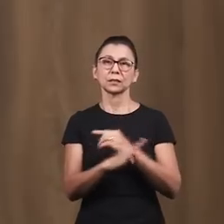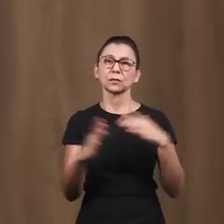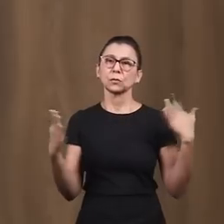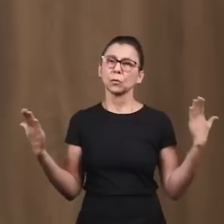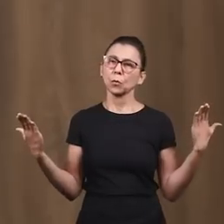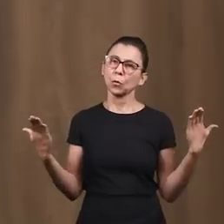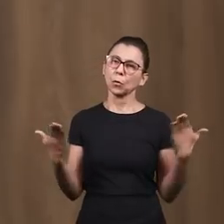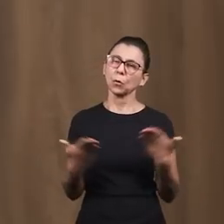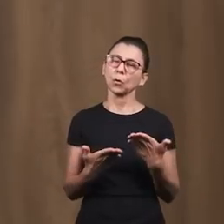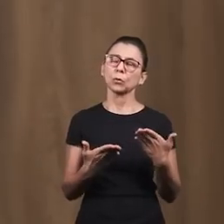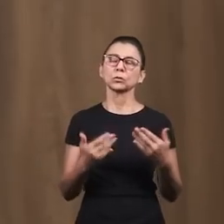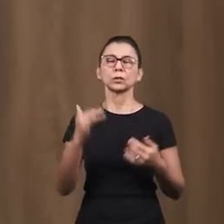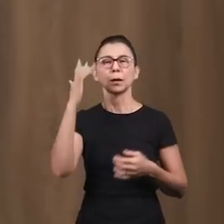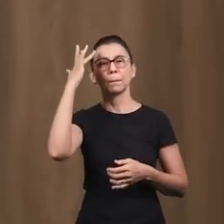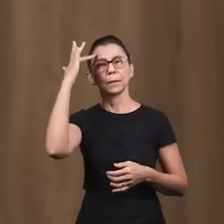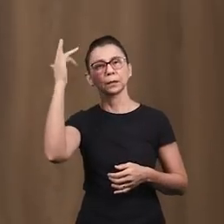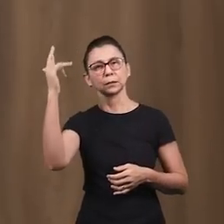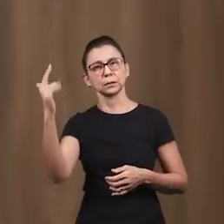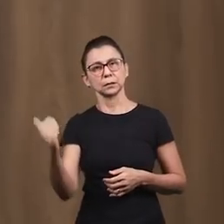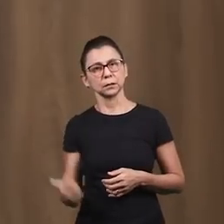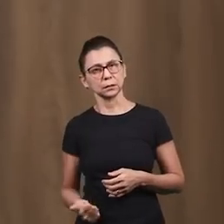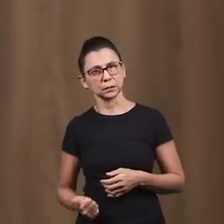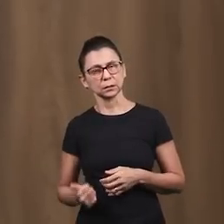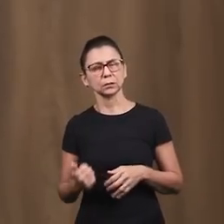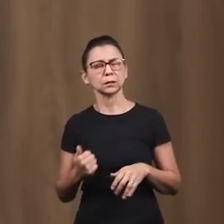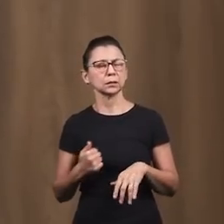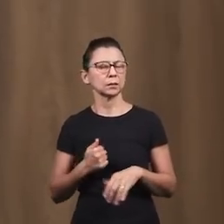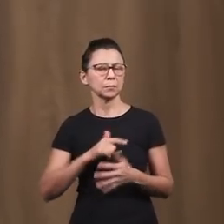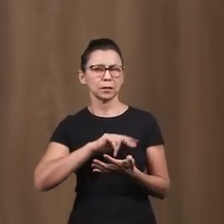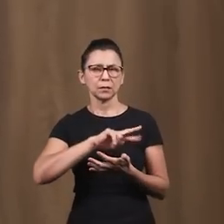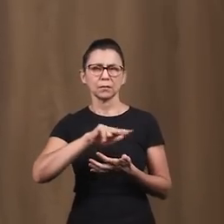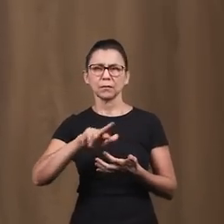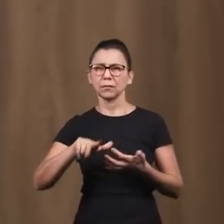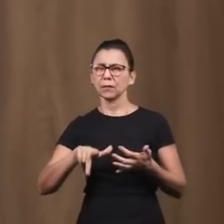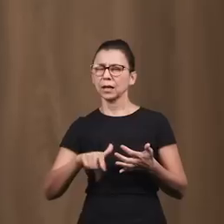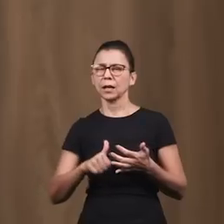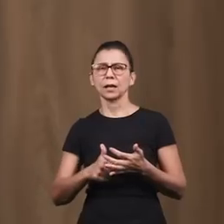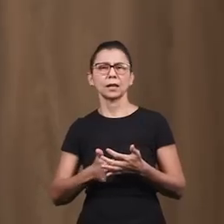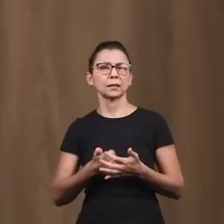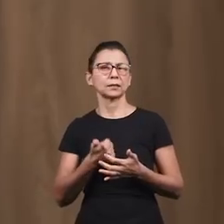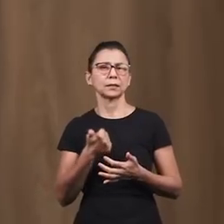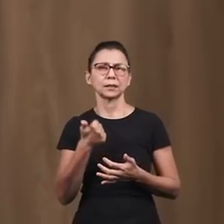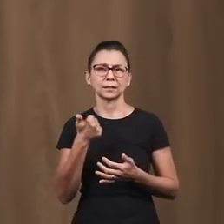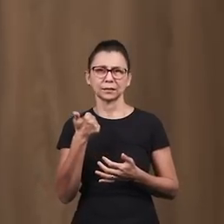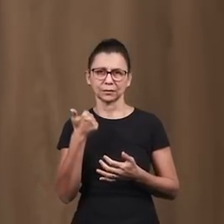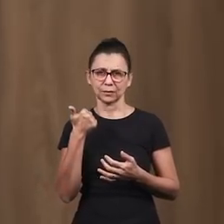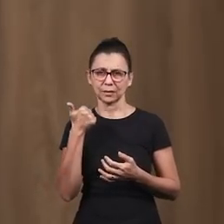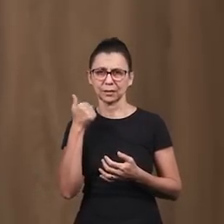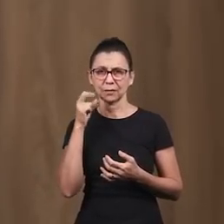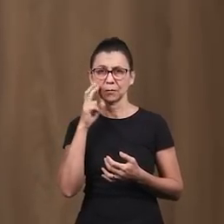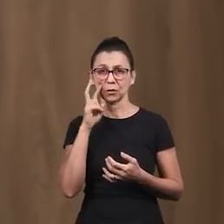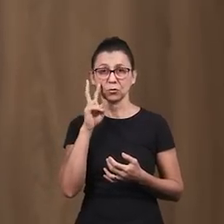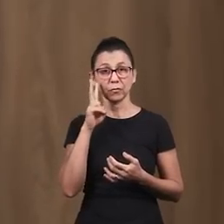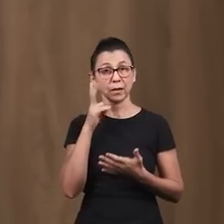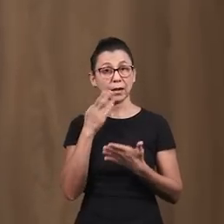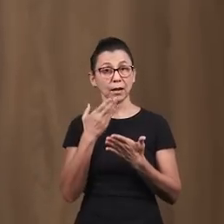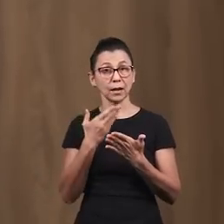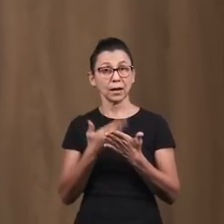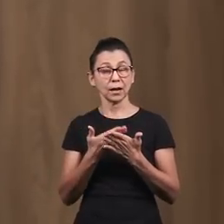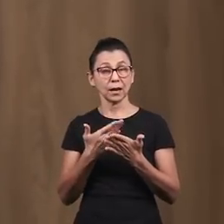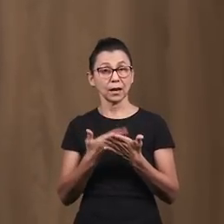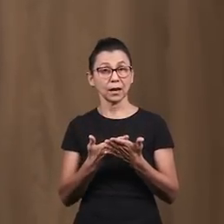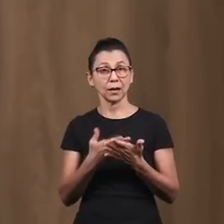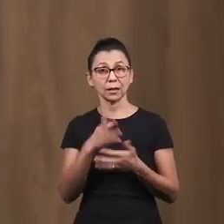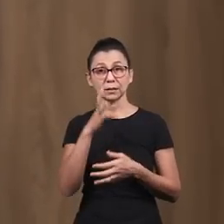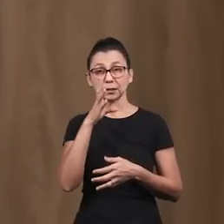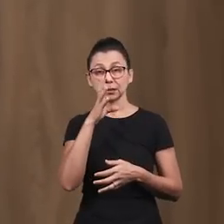de hoje, você pode assistir amanhã, a outra que já passou, mas todos os dias você tem que